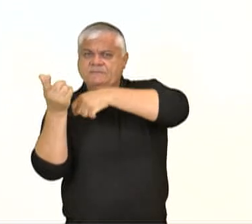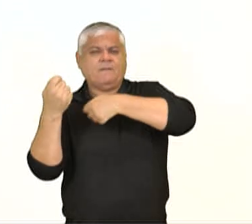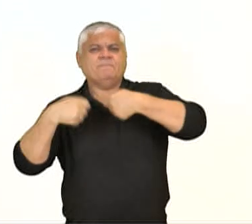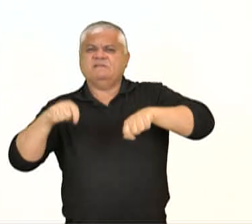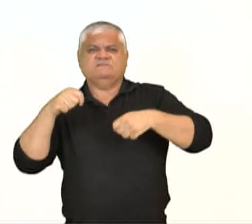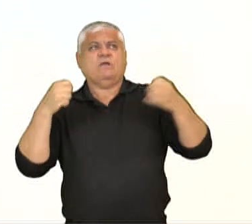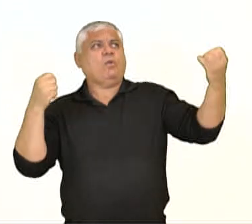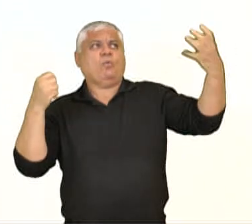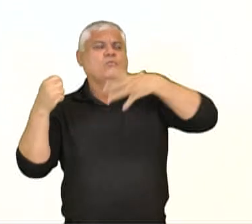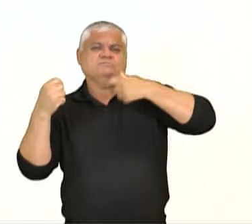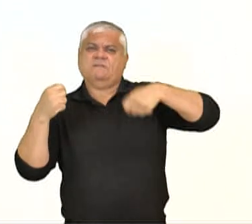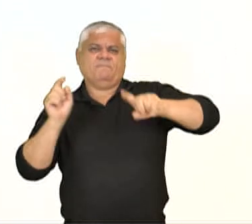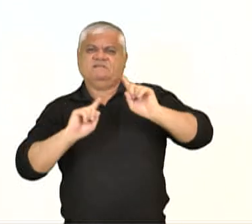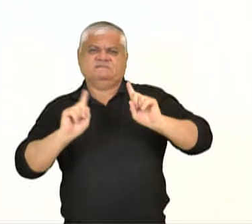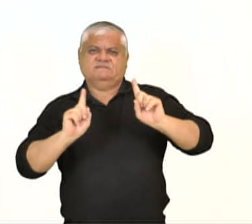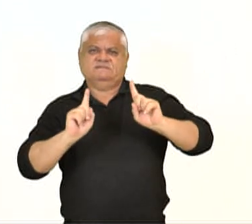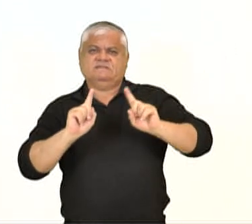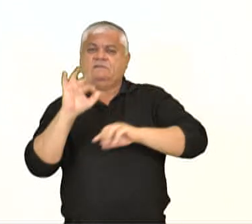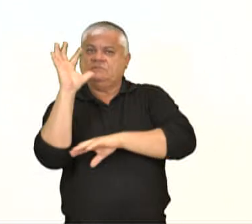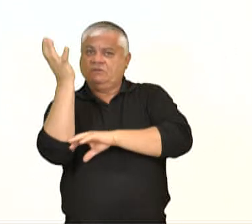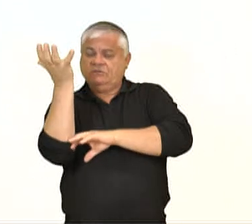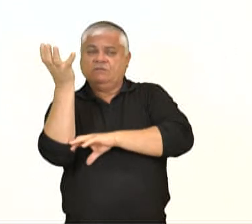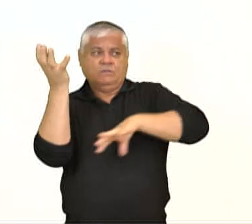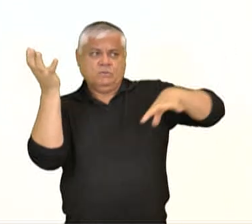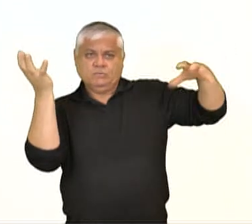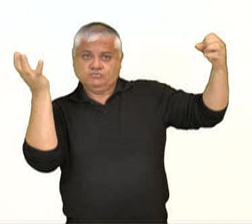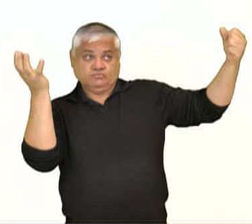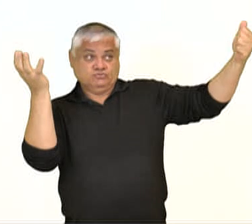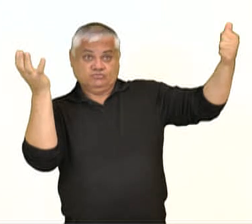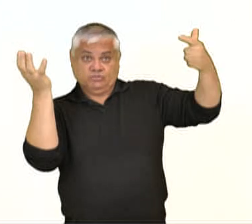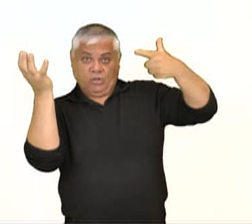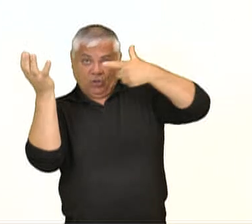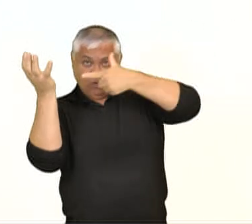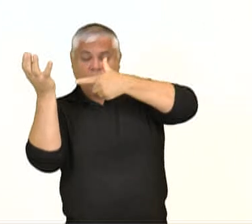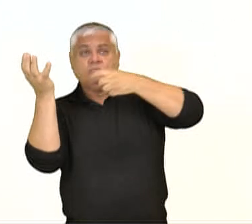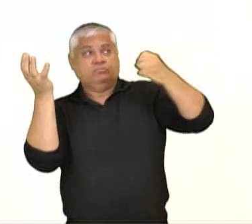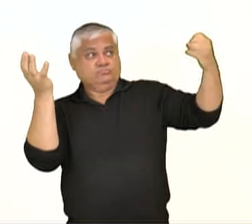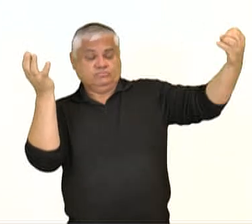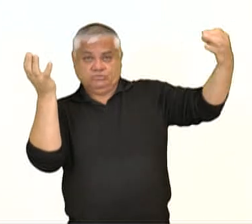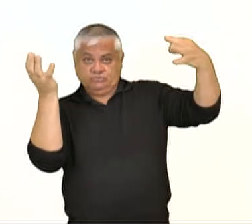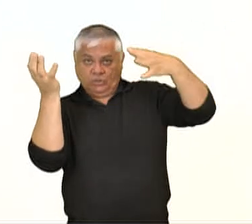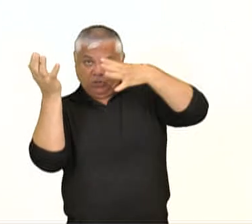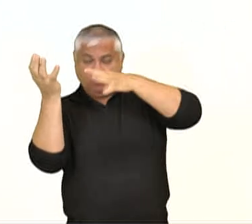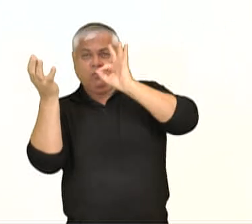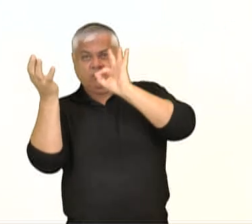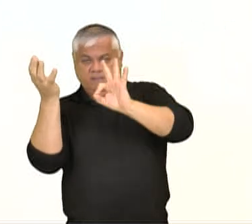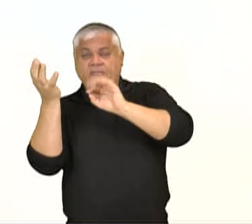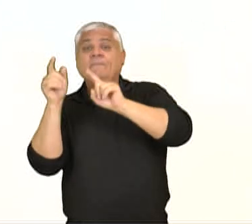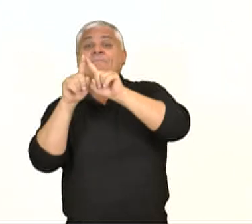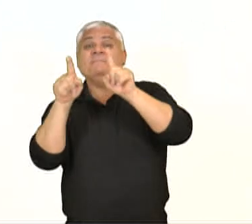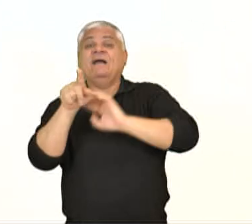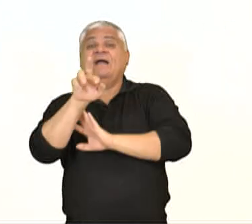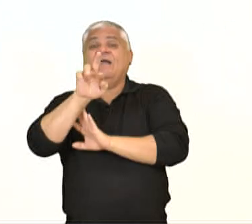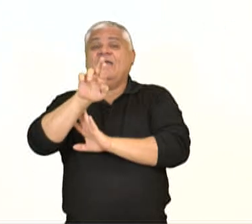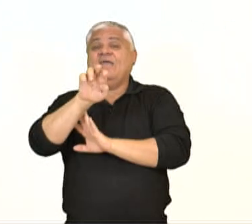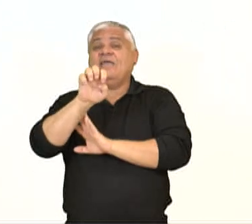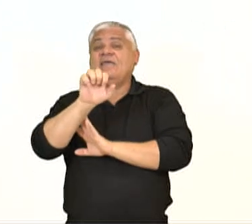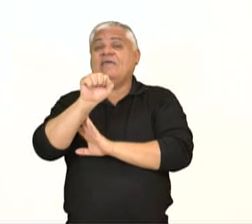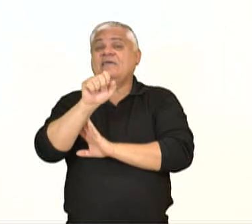luz, ok? Então, para a fotossíntese acontecer, é preciso a presença de luz. Porém,